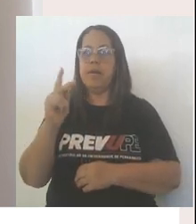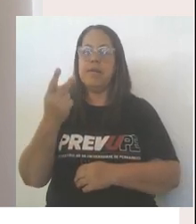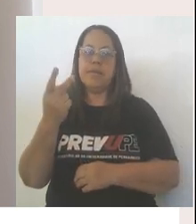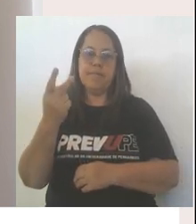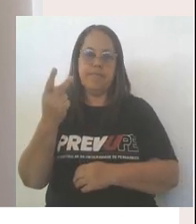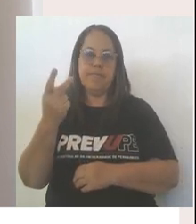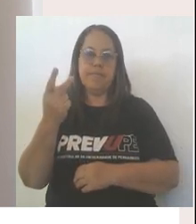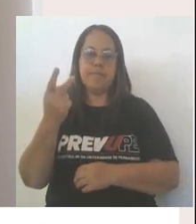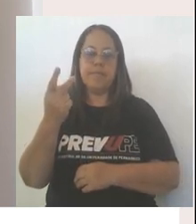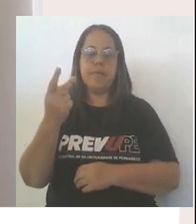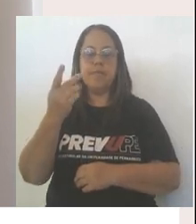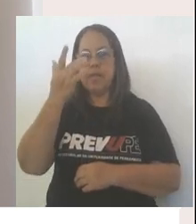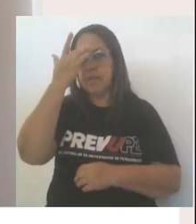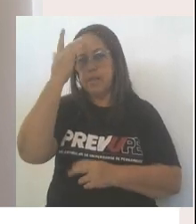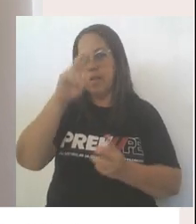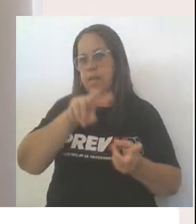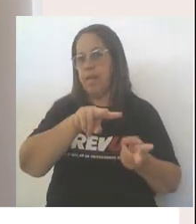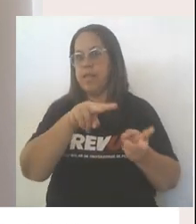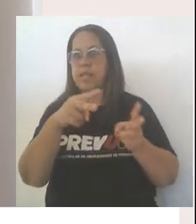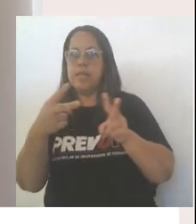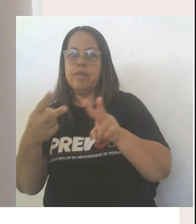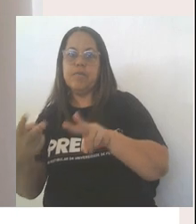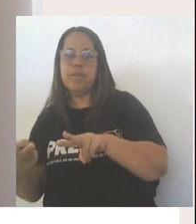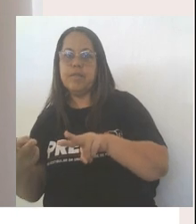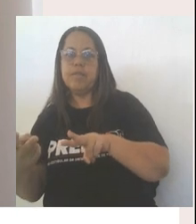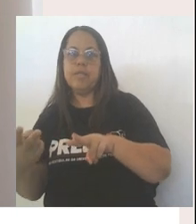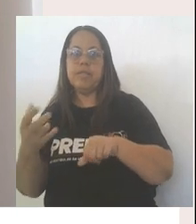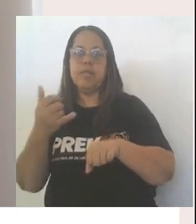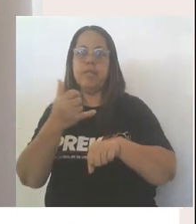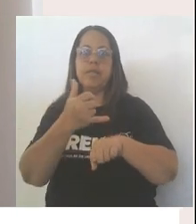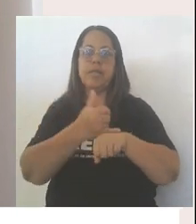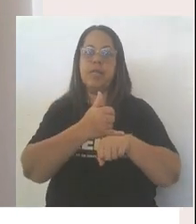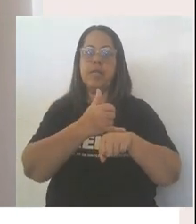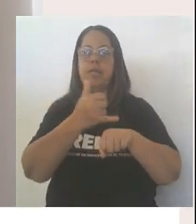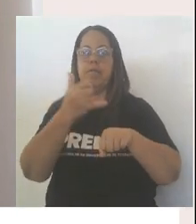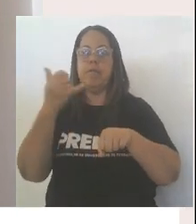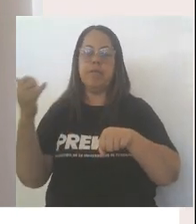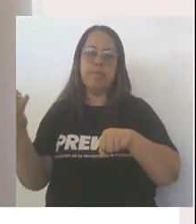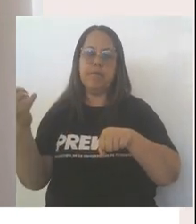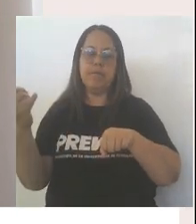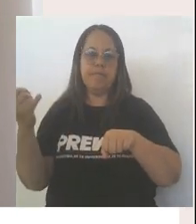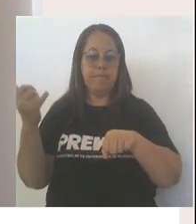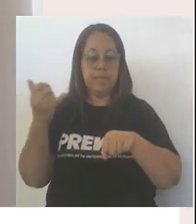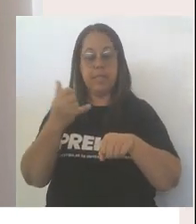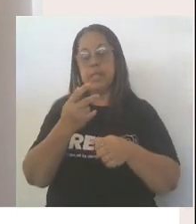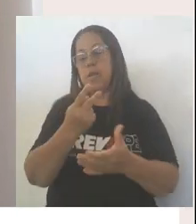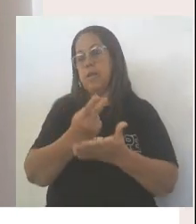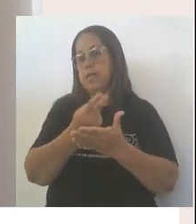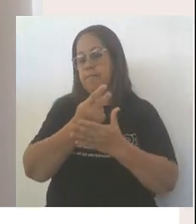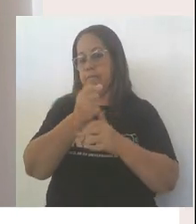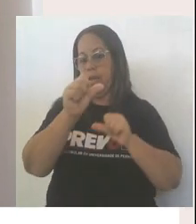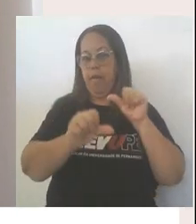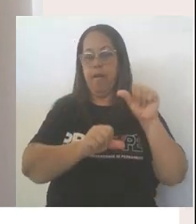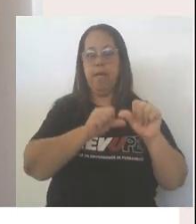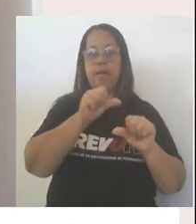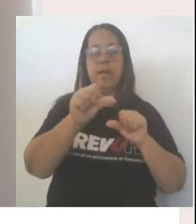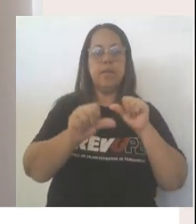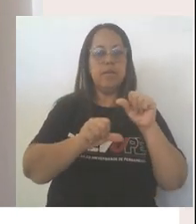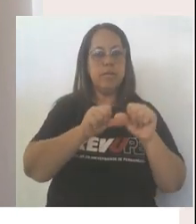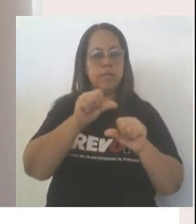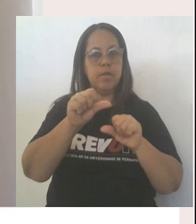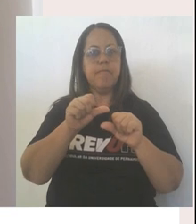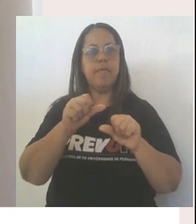eletrólito, facilitando a transferência de íons entre os eletrodos. Essa reação geralmente